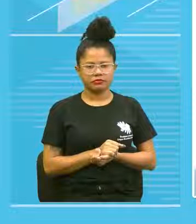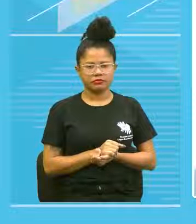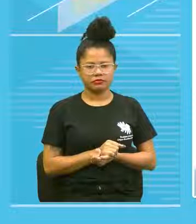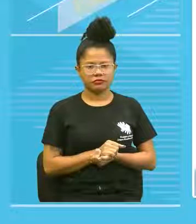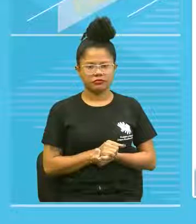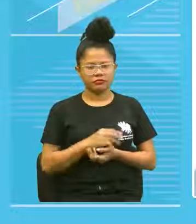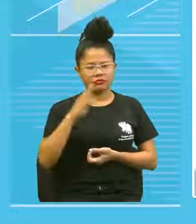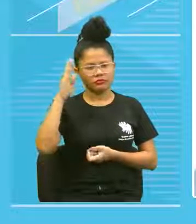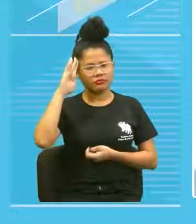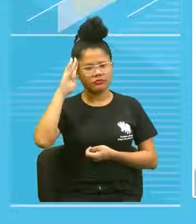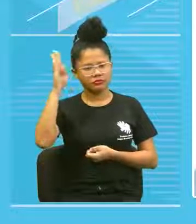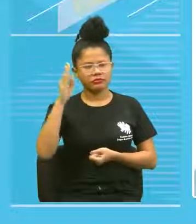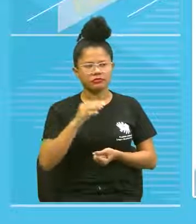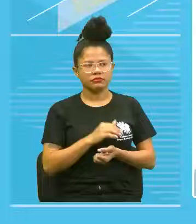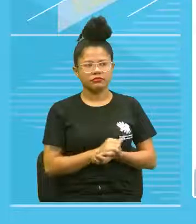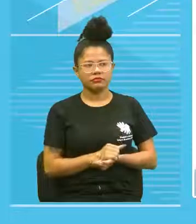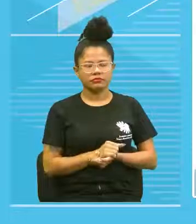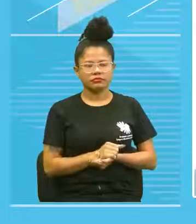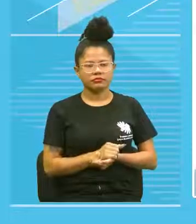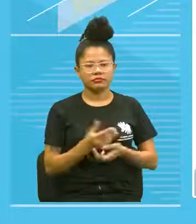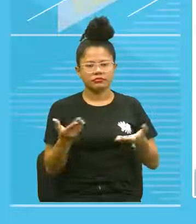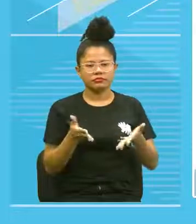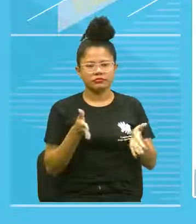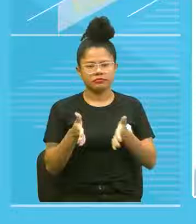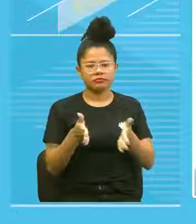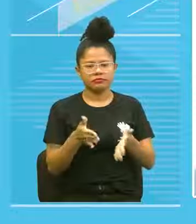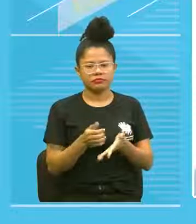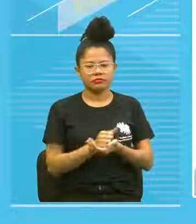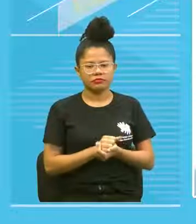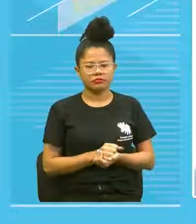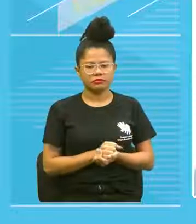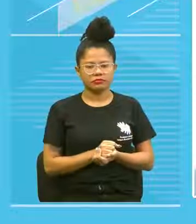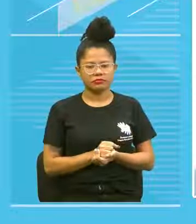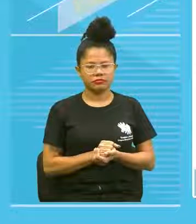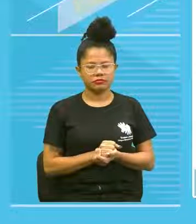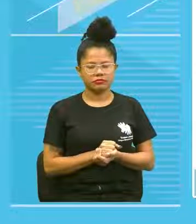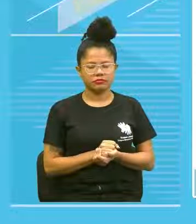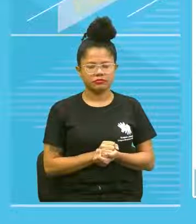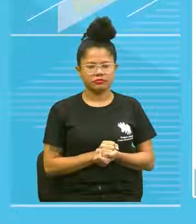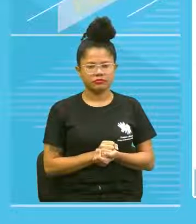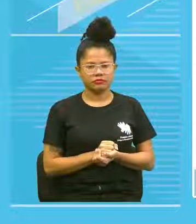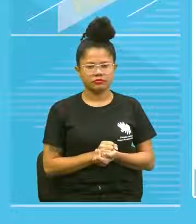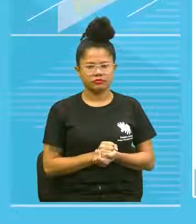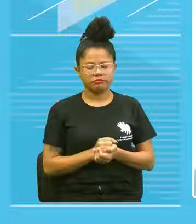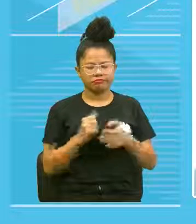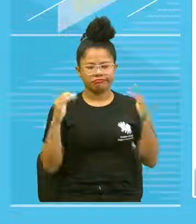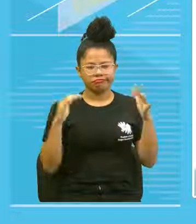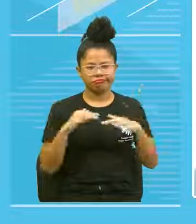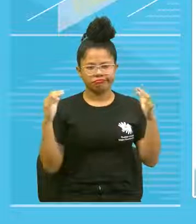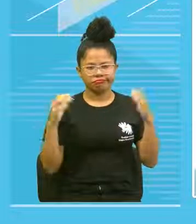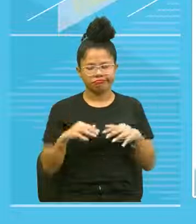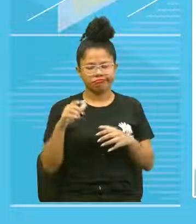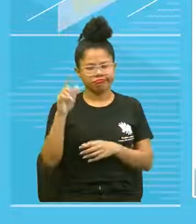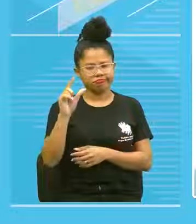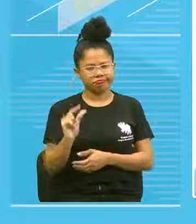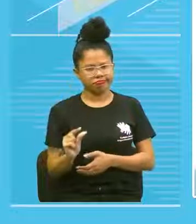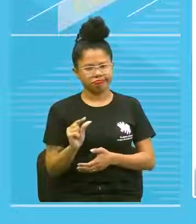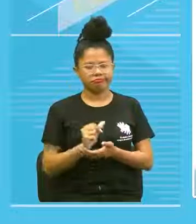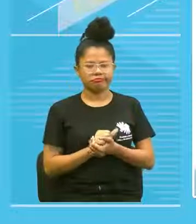e principalmente para esse momento e quando as chuvas diminuem